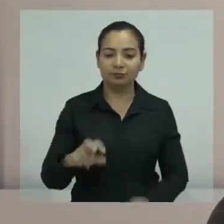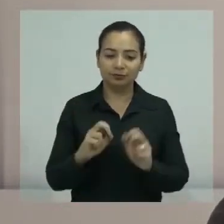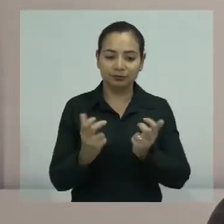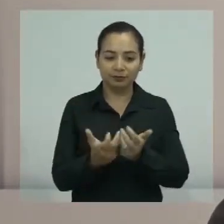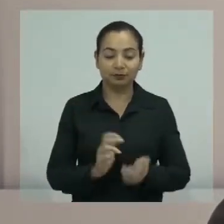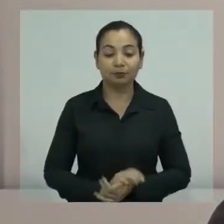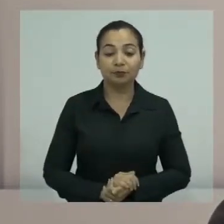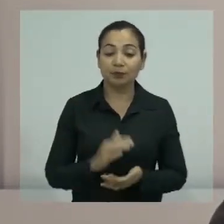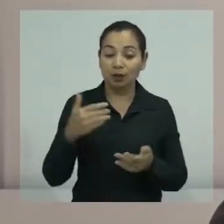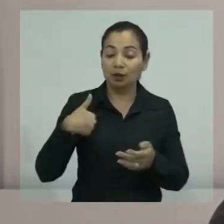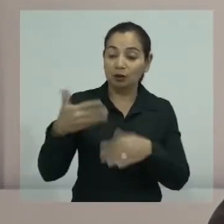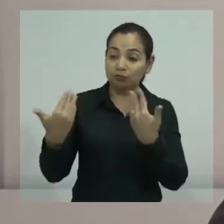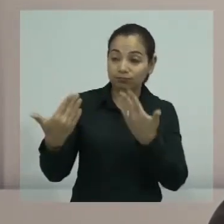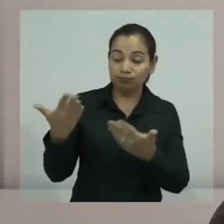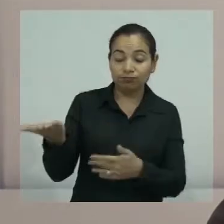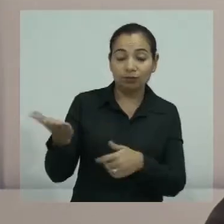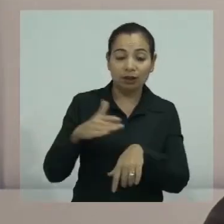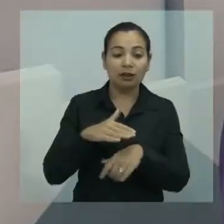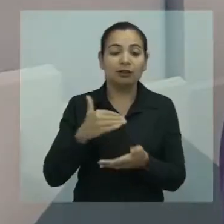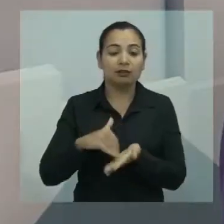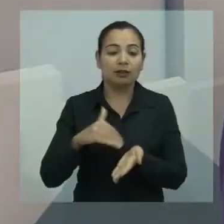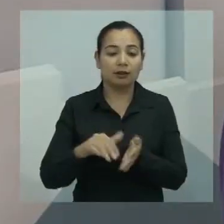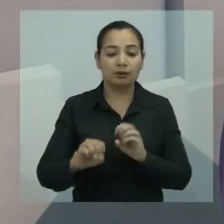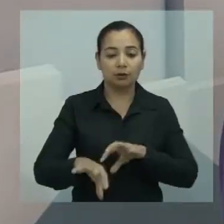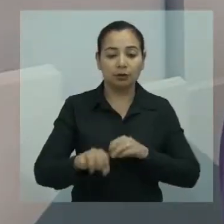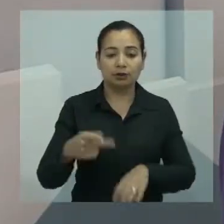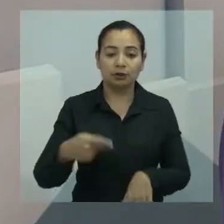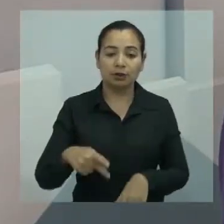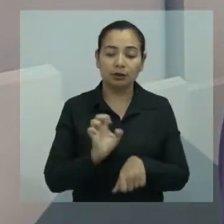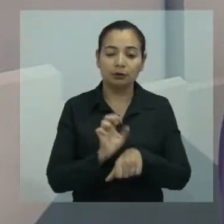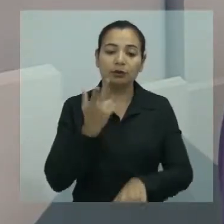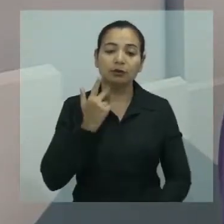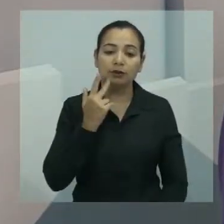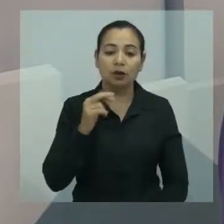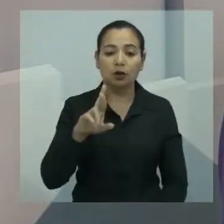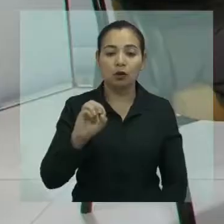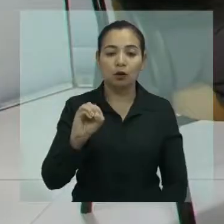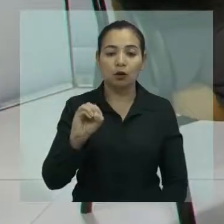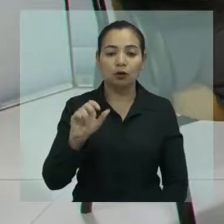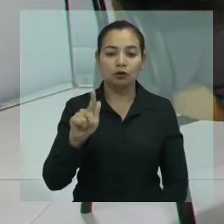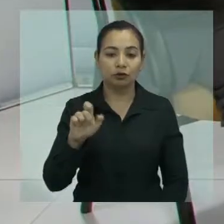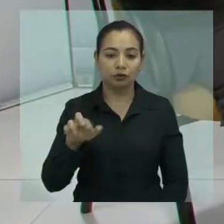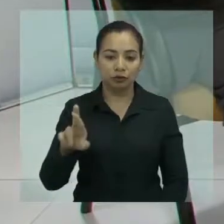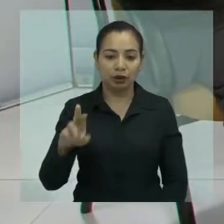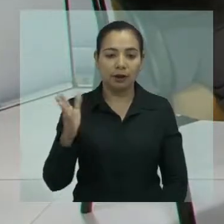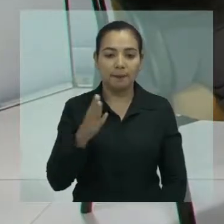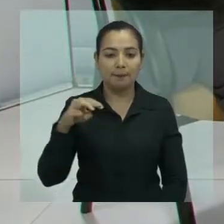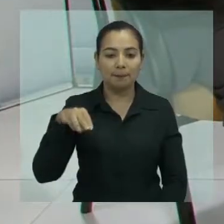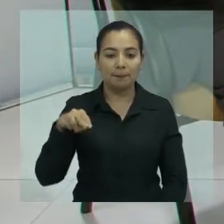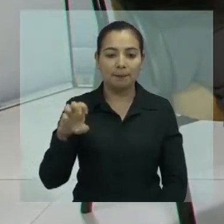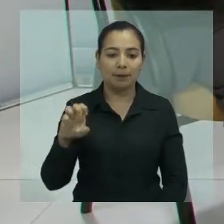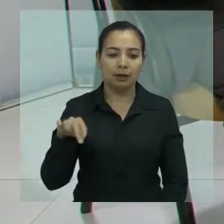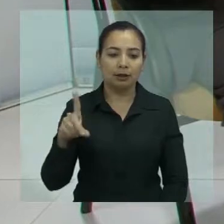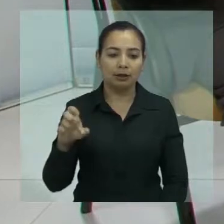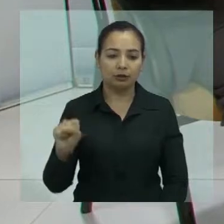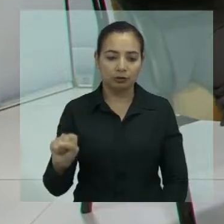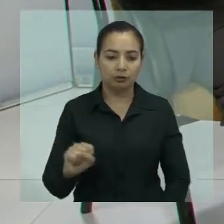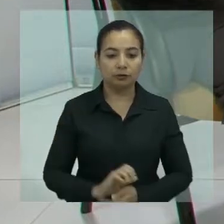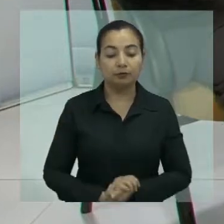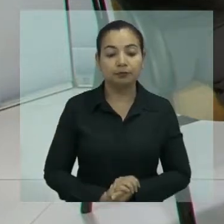Estamos de volta com o plenário da cidade pela TV Fortaleza. Estou conversando o secretário de Educação do Estado do